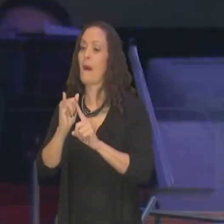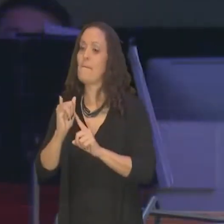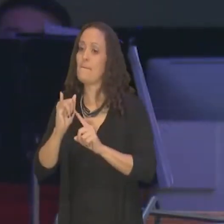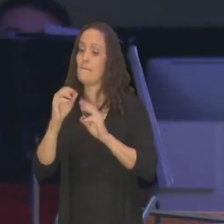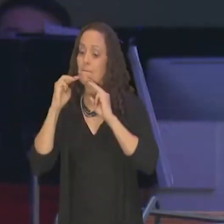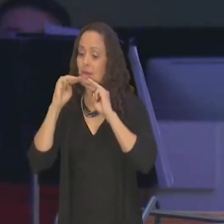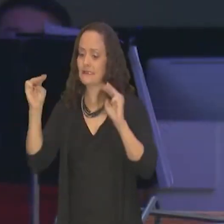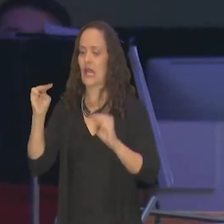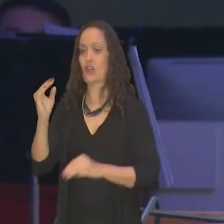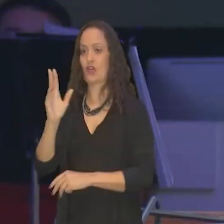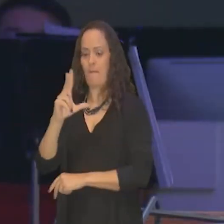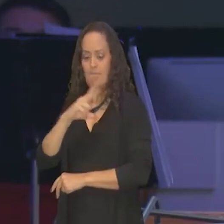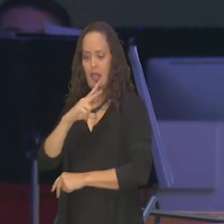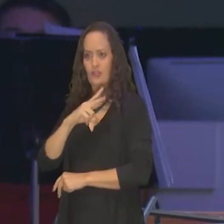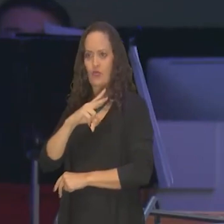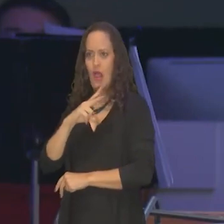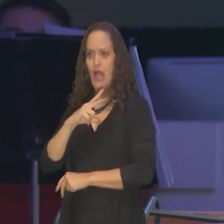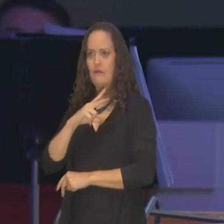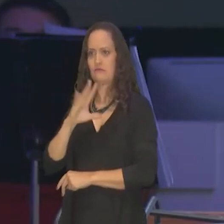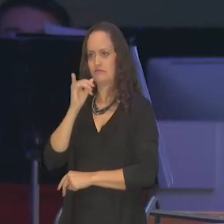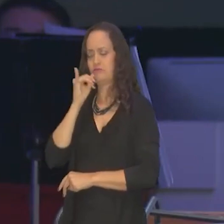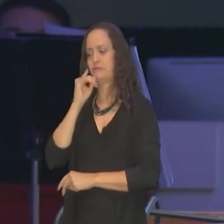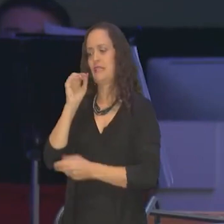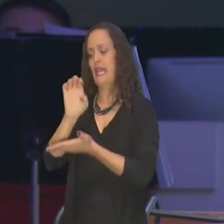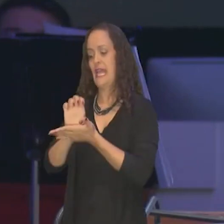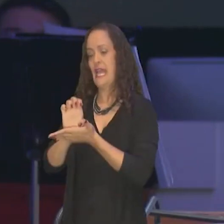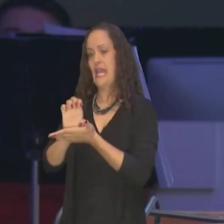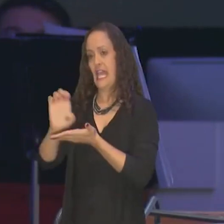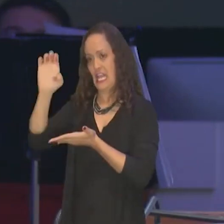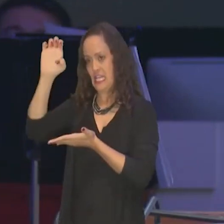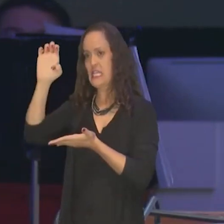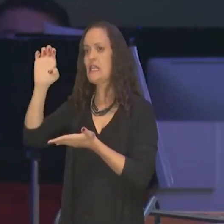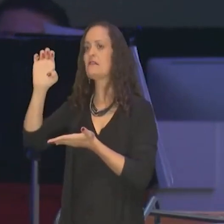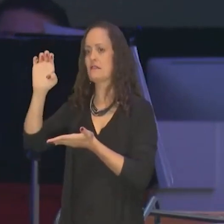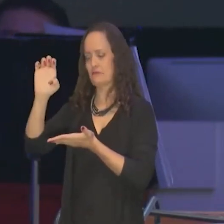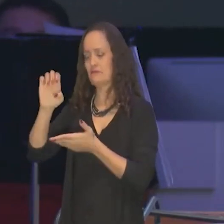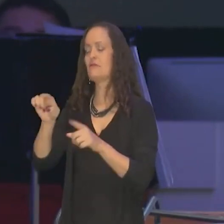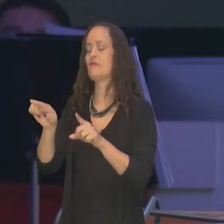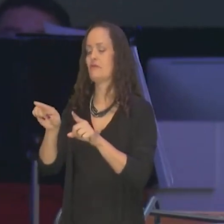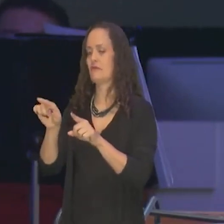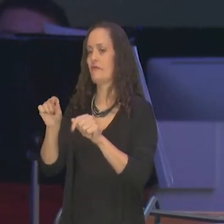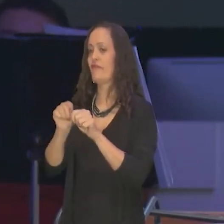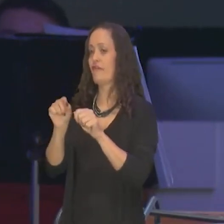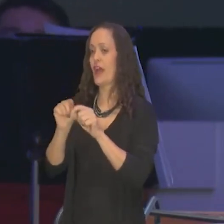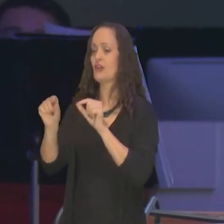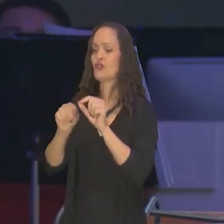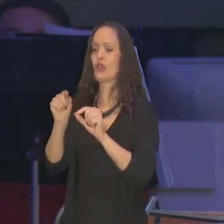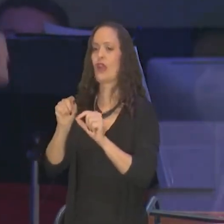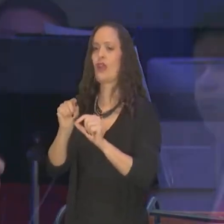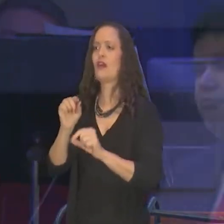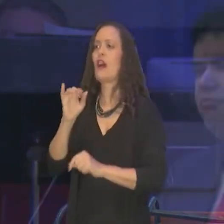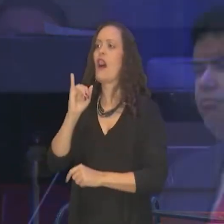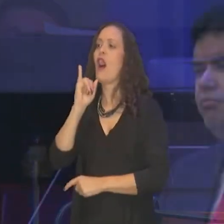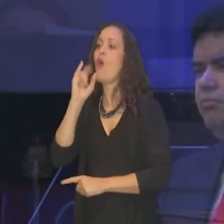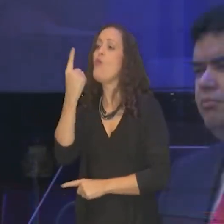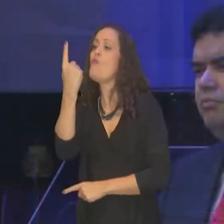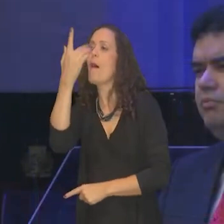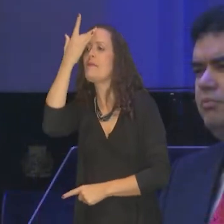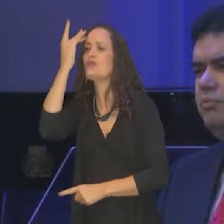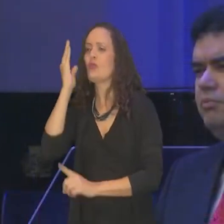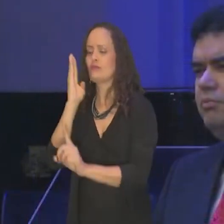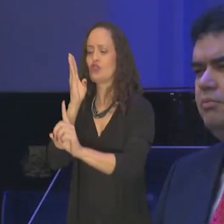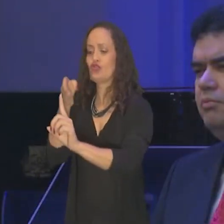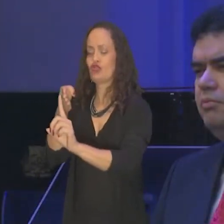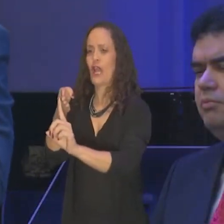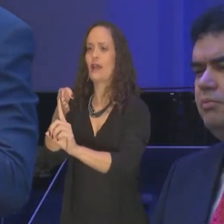direcionada a uma pessoa. Elias faz muito isso, Eliseu também faz muito isso, uma profecia direcionada a alguém